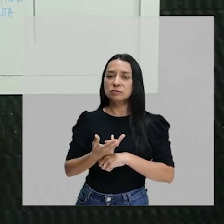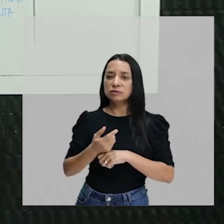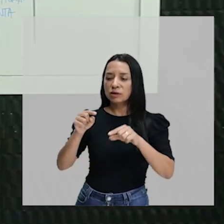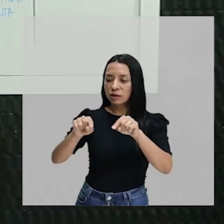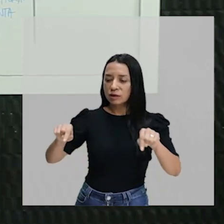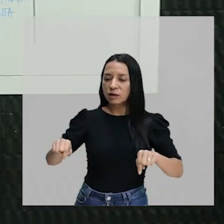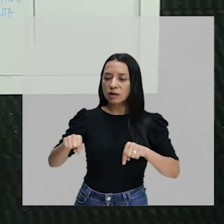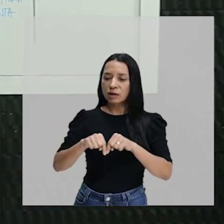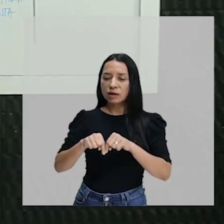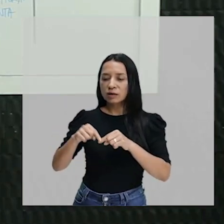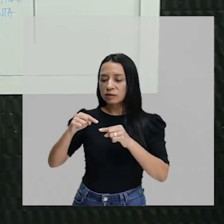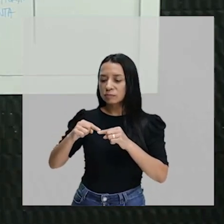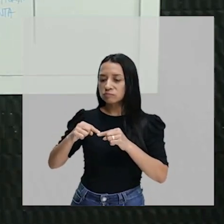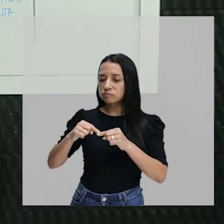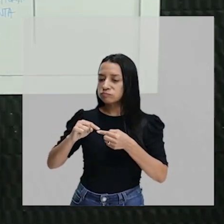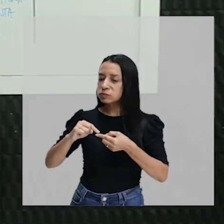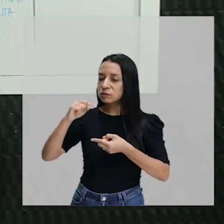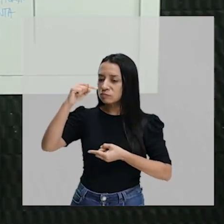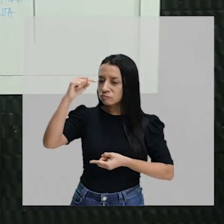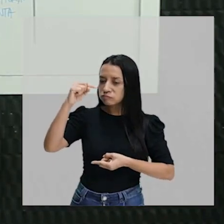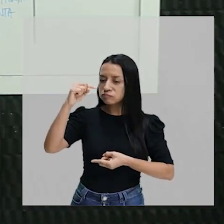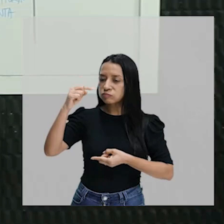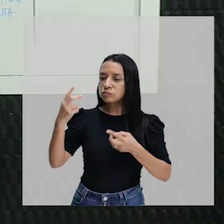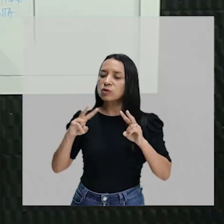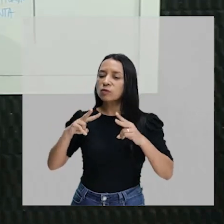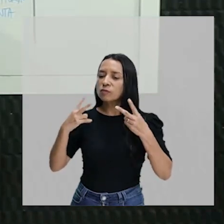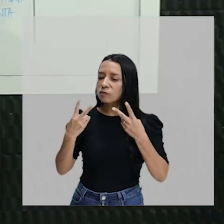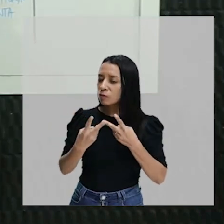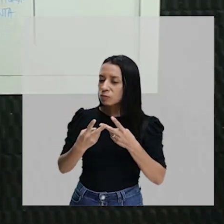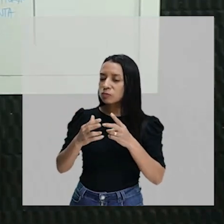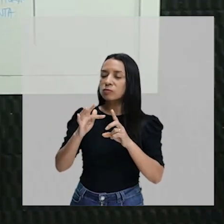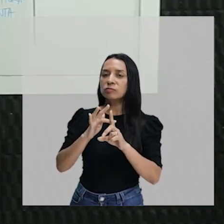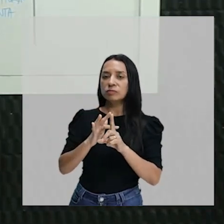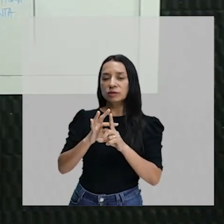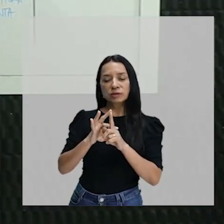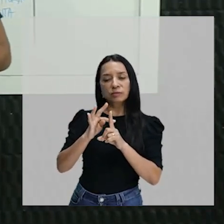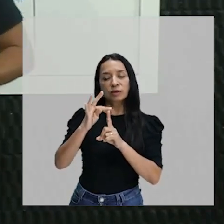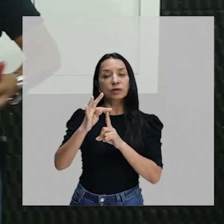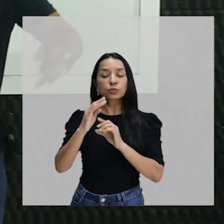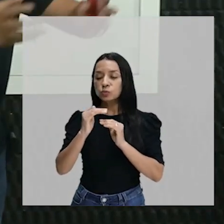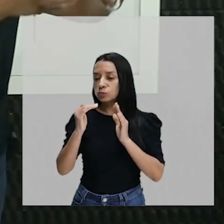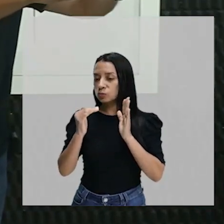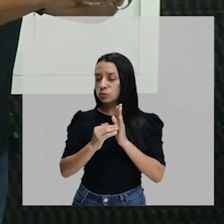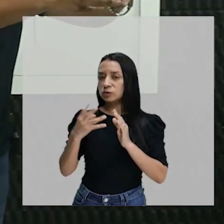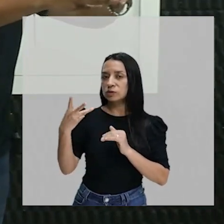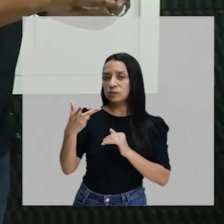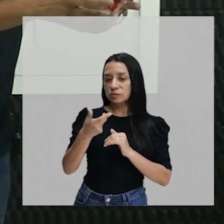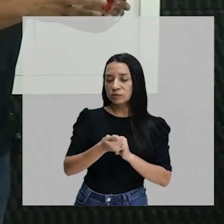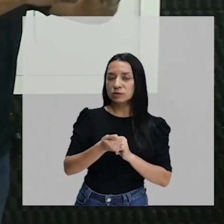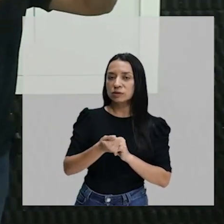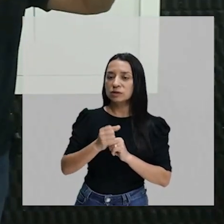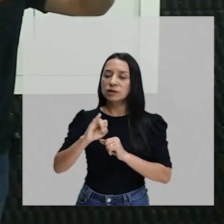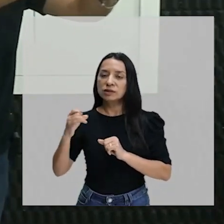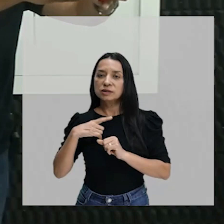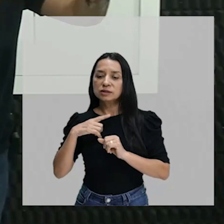capacidade volume temperatura tudo isso é um grandezas tá Se tiver ali um grupo de pessoas